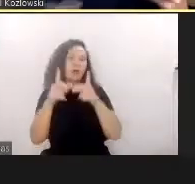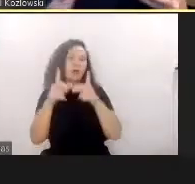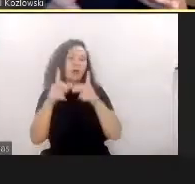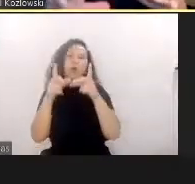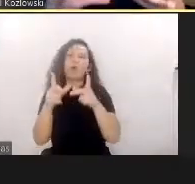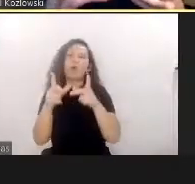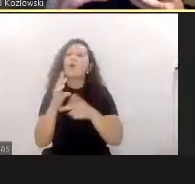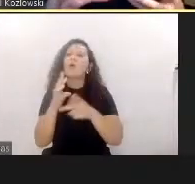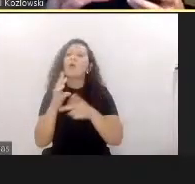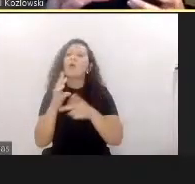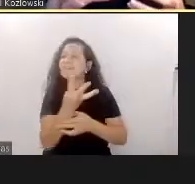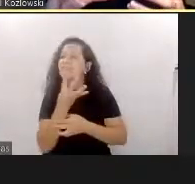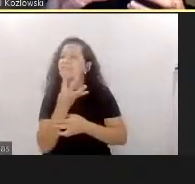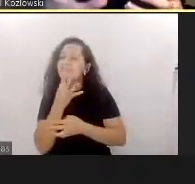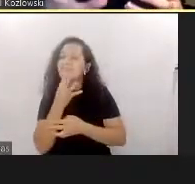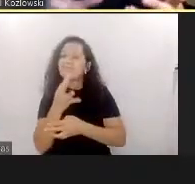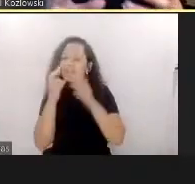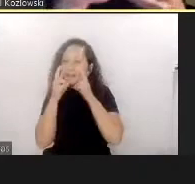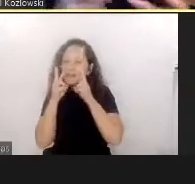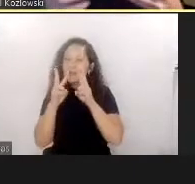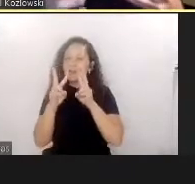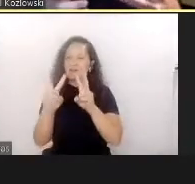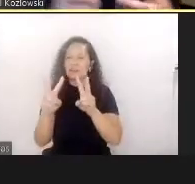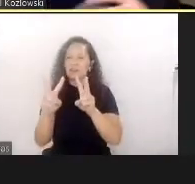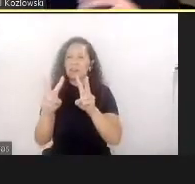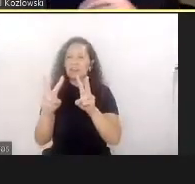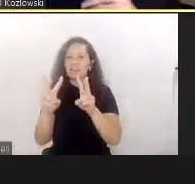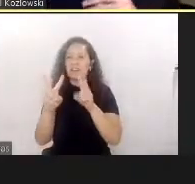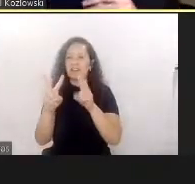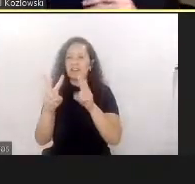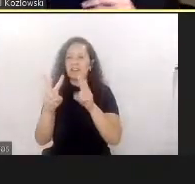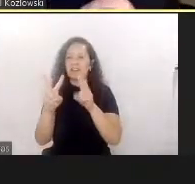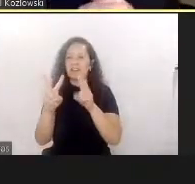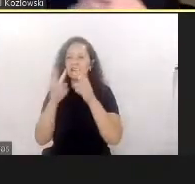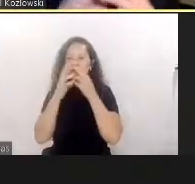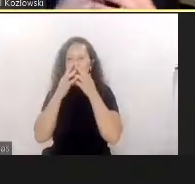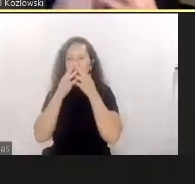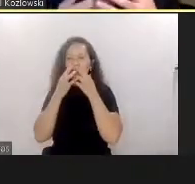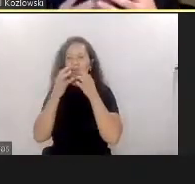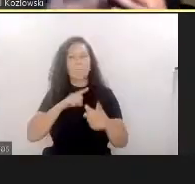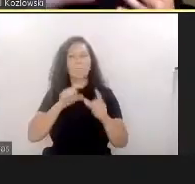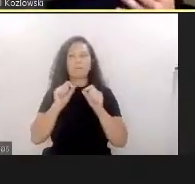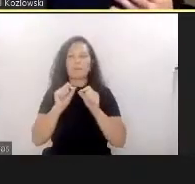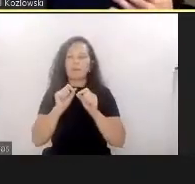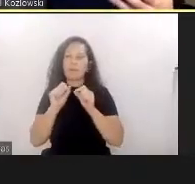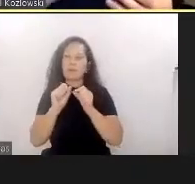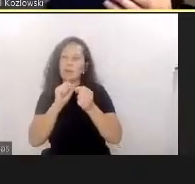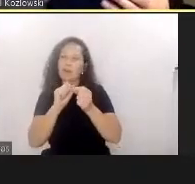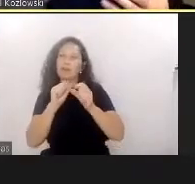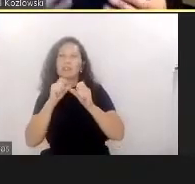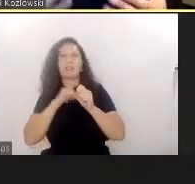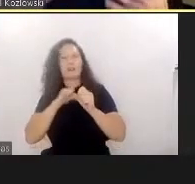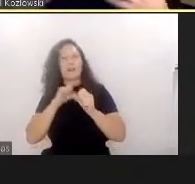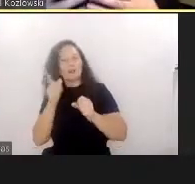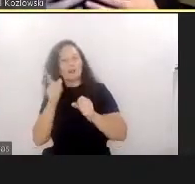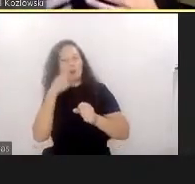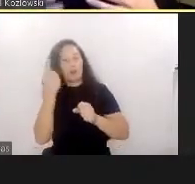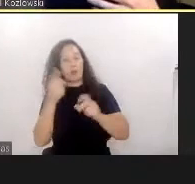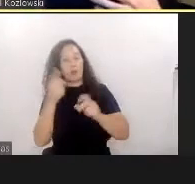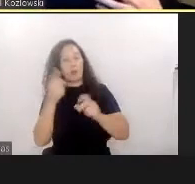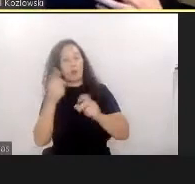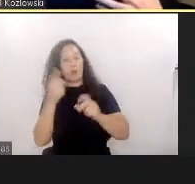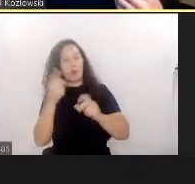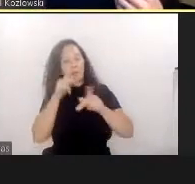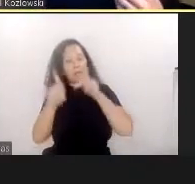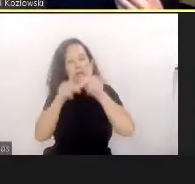você olhar onde estão a concentração das nossas cidades principais, da nossa população, e a concentração de capital, é exatamente